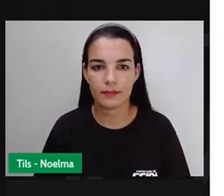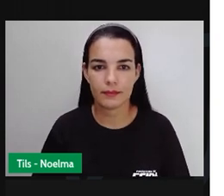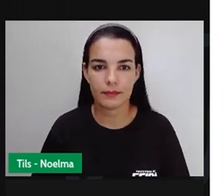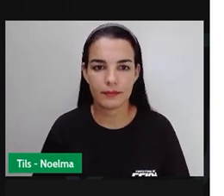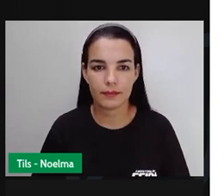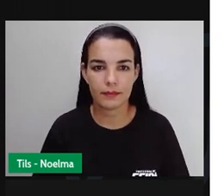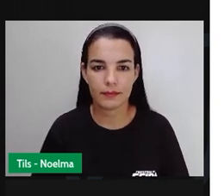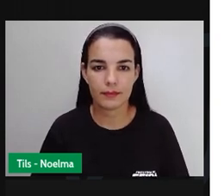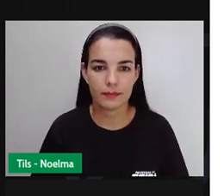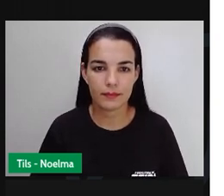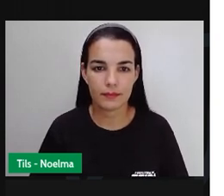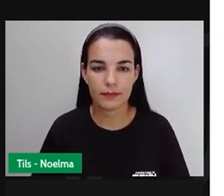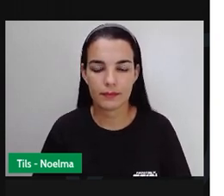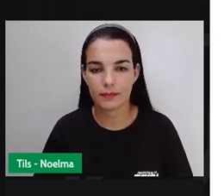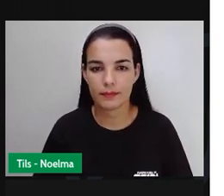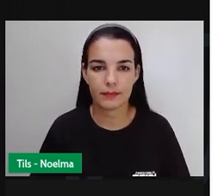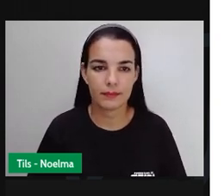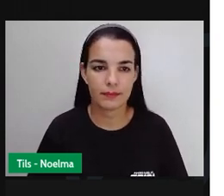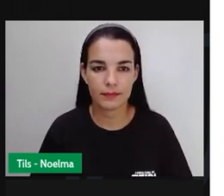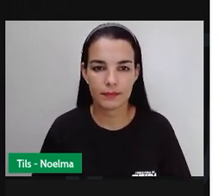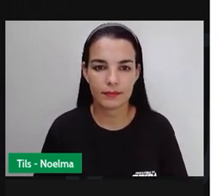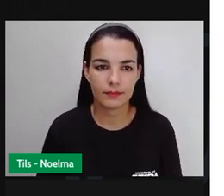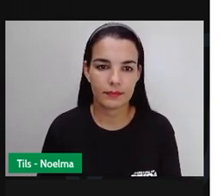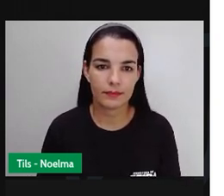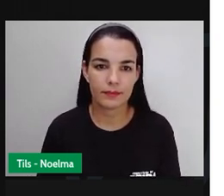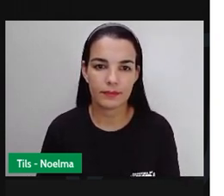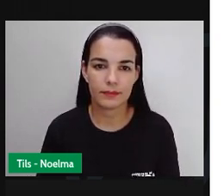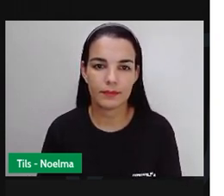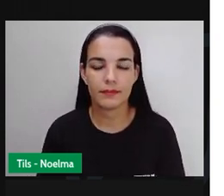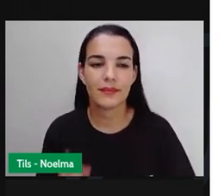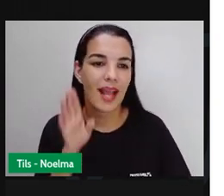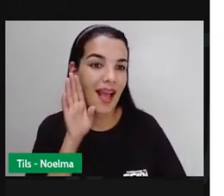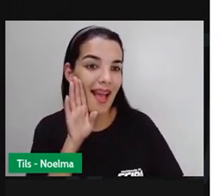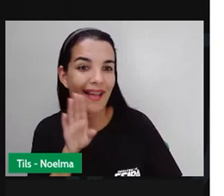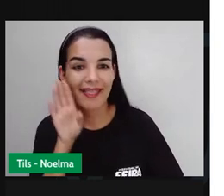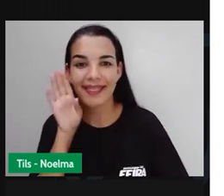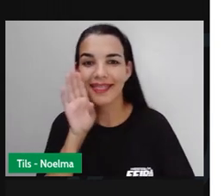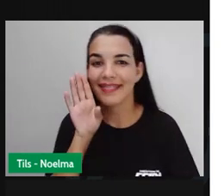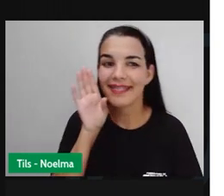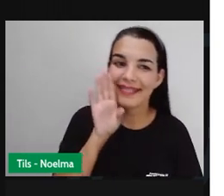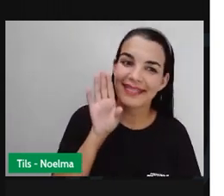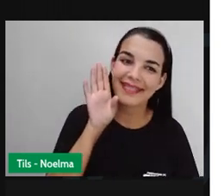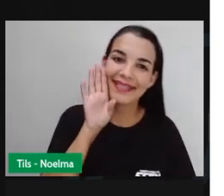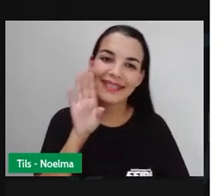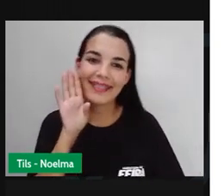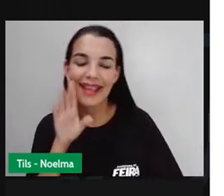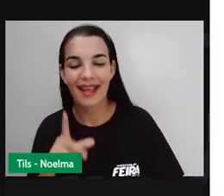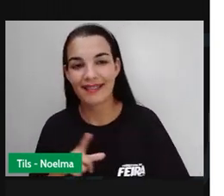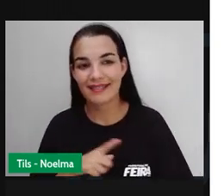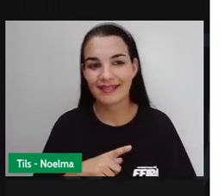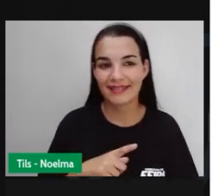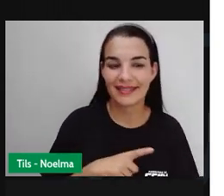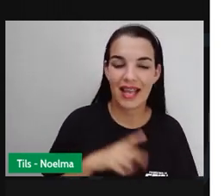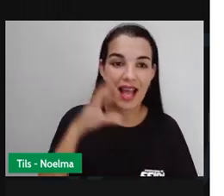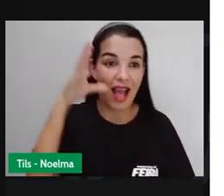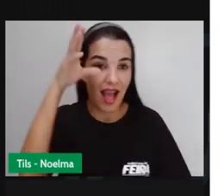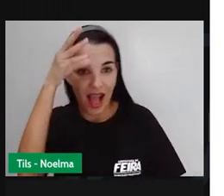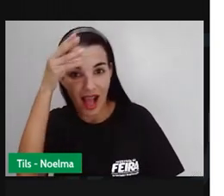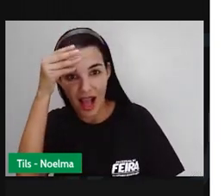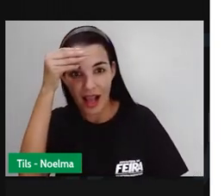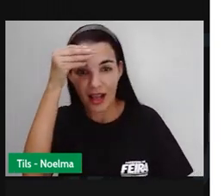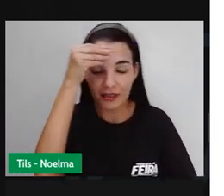Tão legal, ó minha gente, perceber que é mais feliz quem compreende, que a